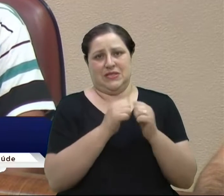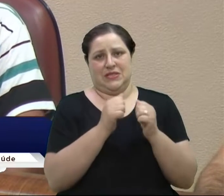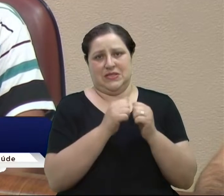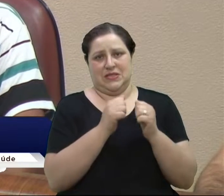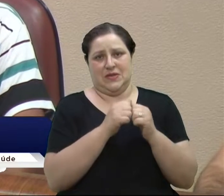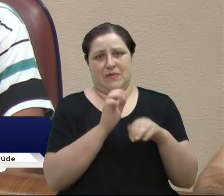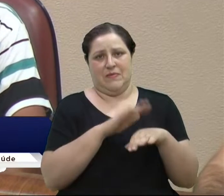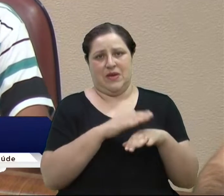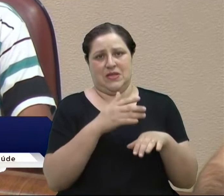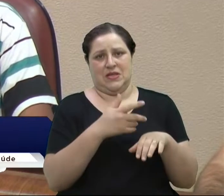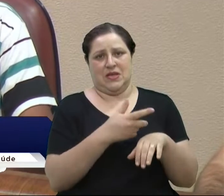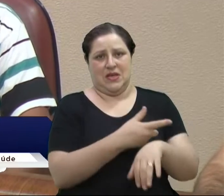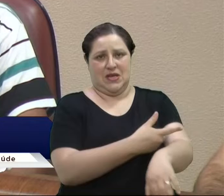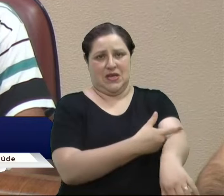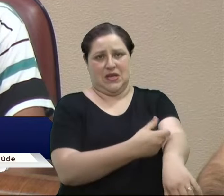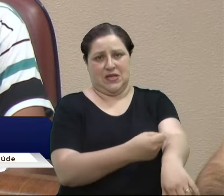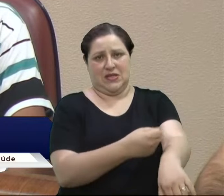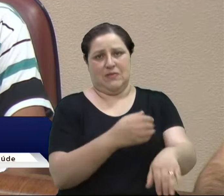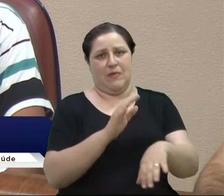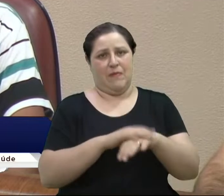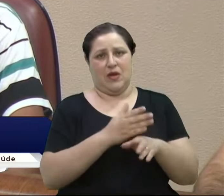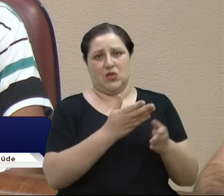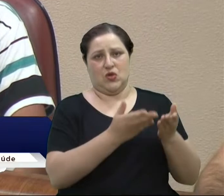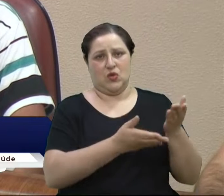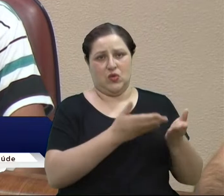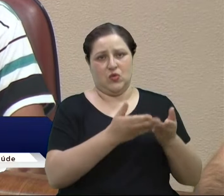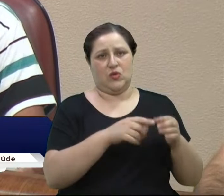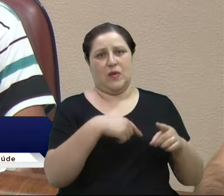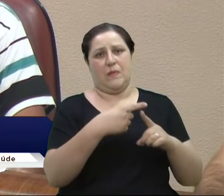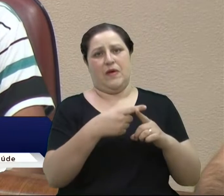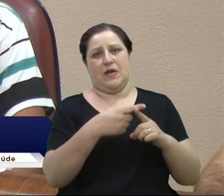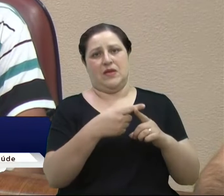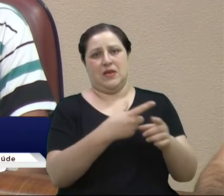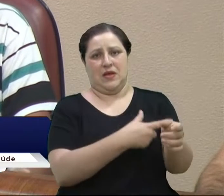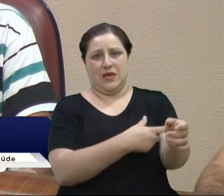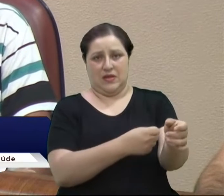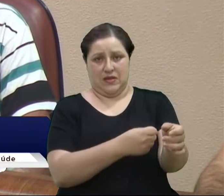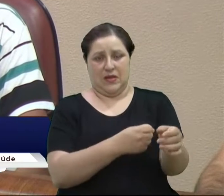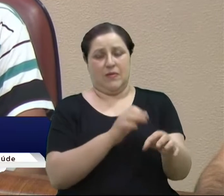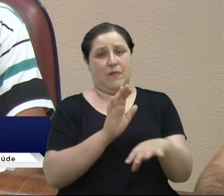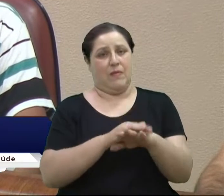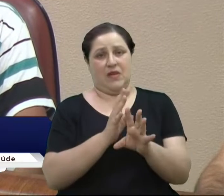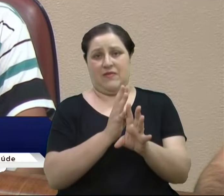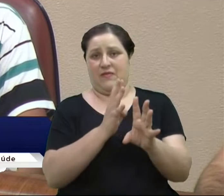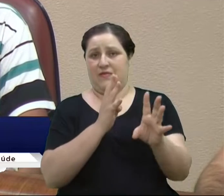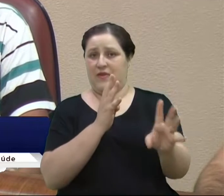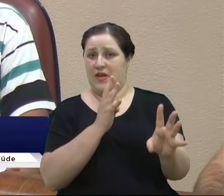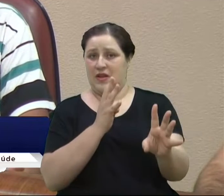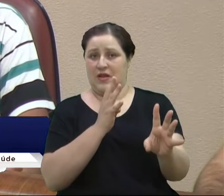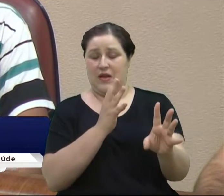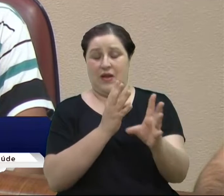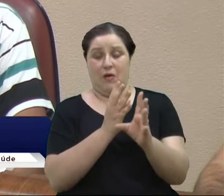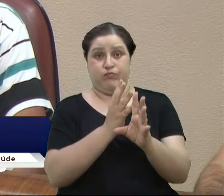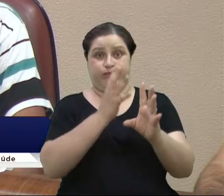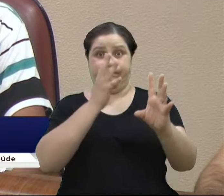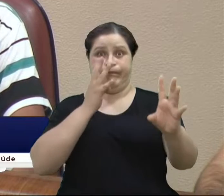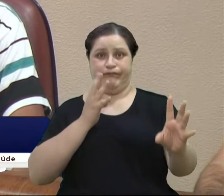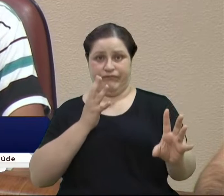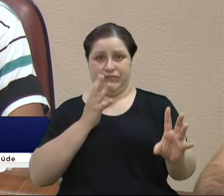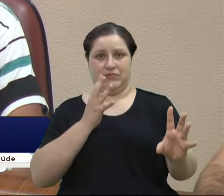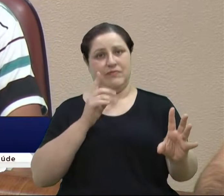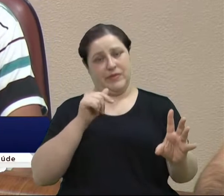consulta, mais exames, fila de cirurgias aumenta, mas é um ponto positivo e avanço, e isso a gente viu na